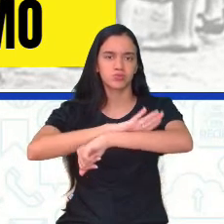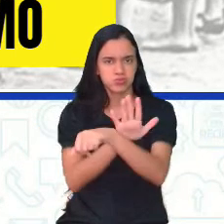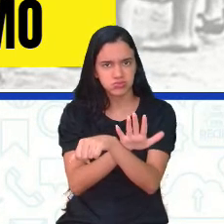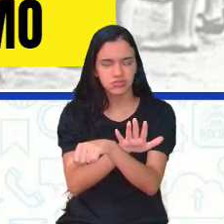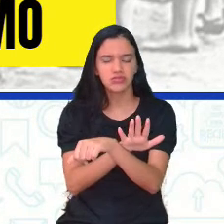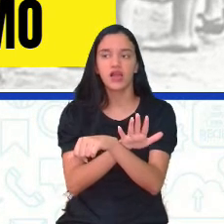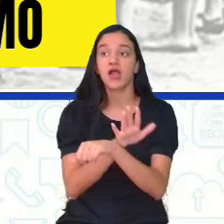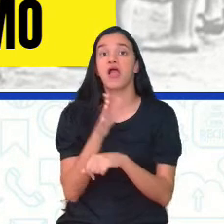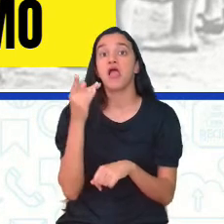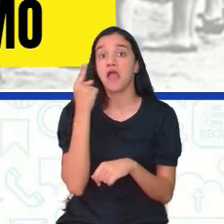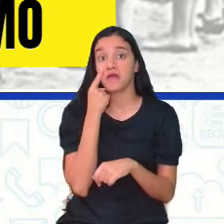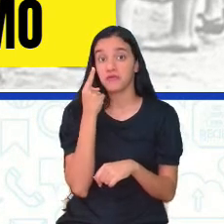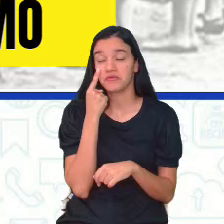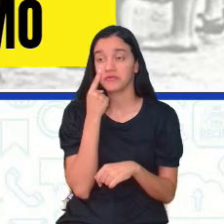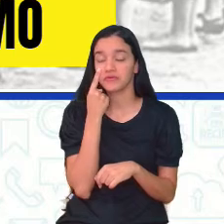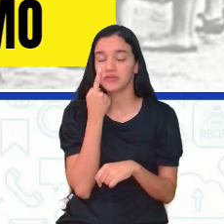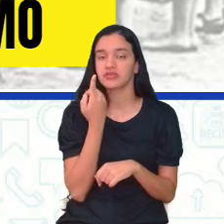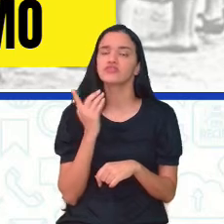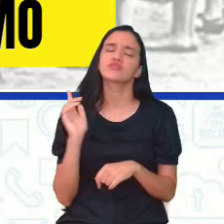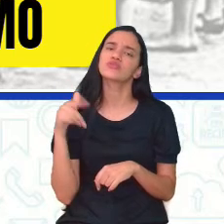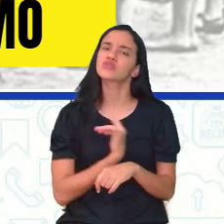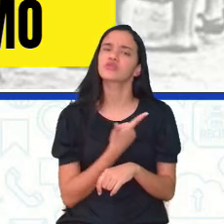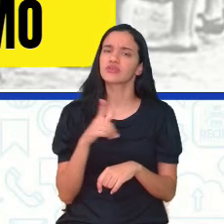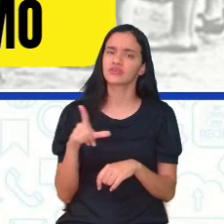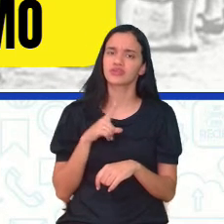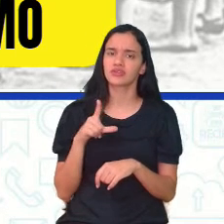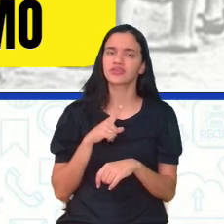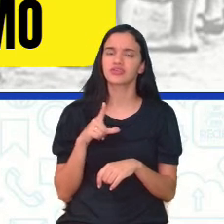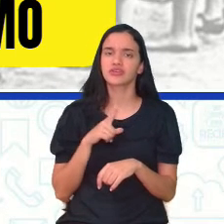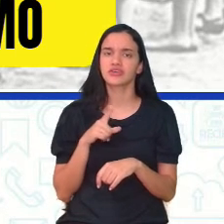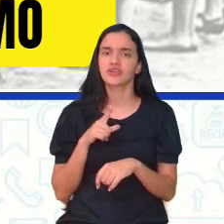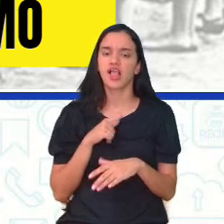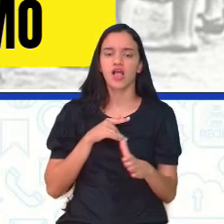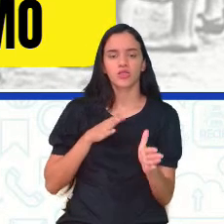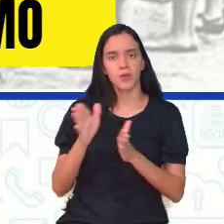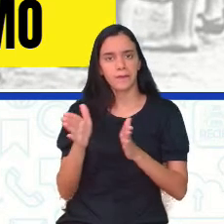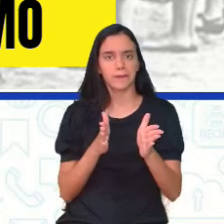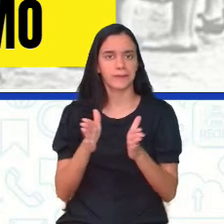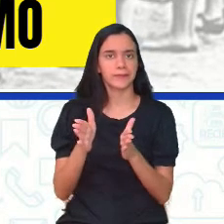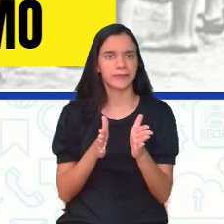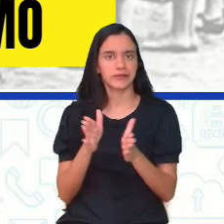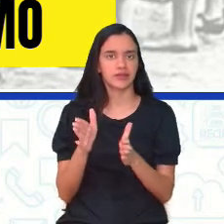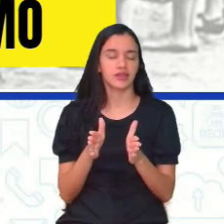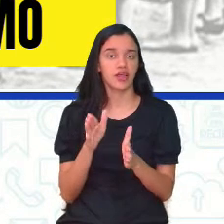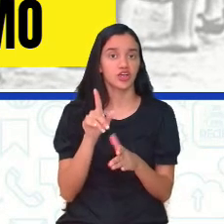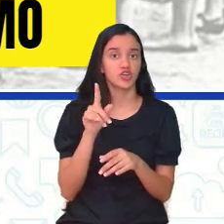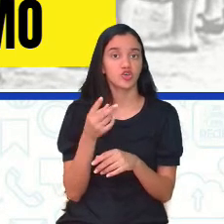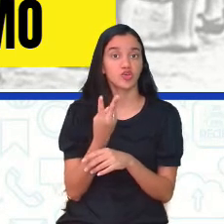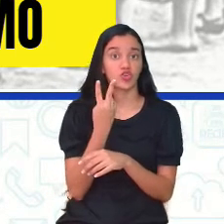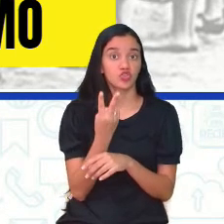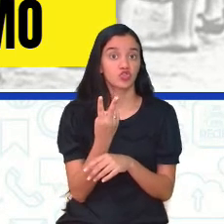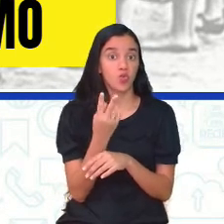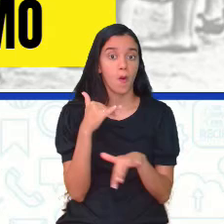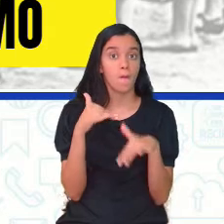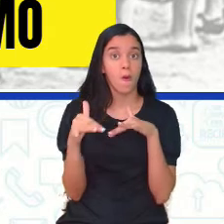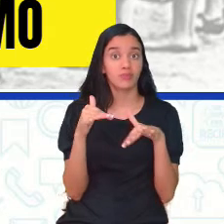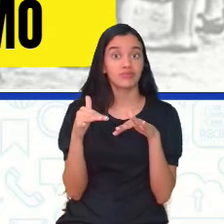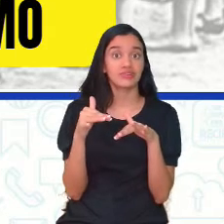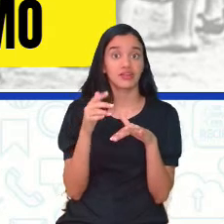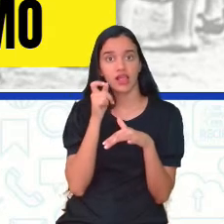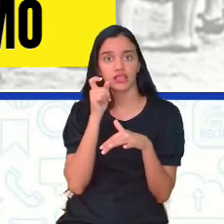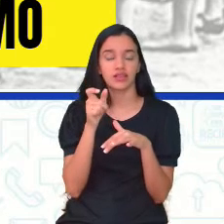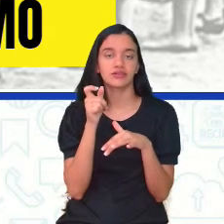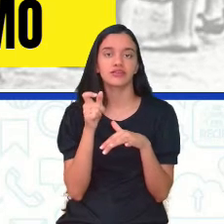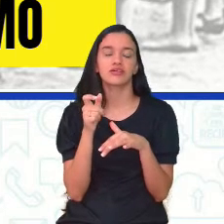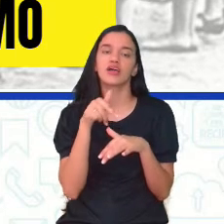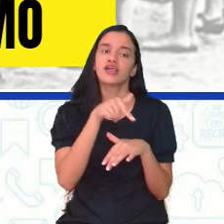anticomunismo. Vejam, a gente tinha naquele período, né, dois movimentos interessantes. De um lado